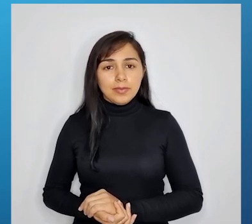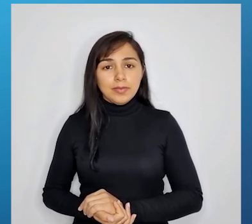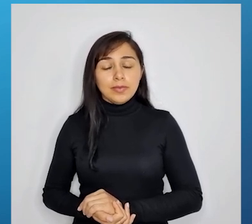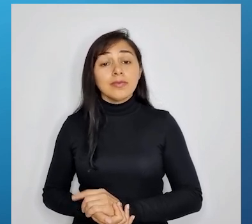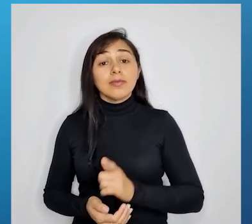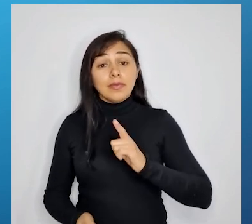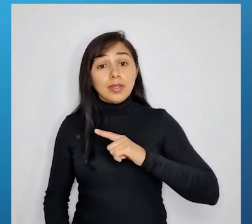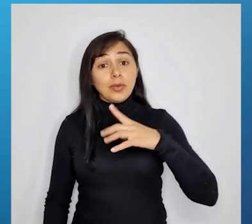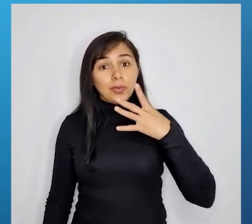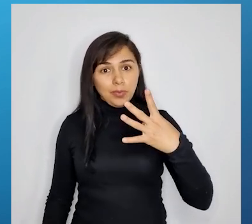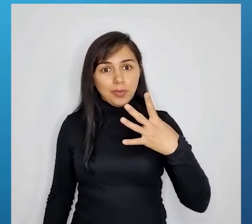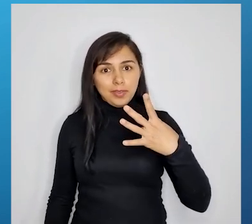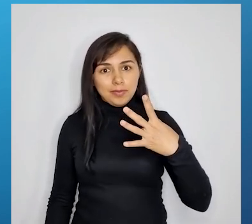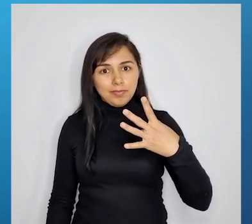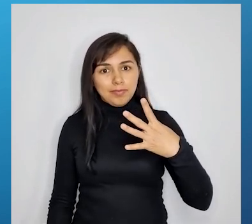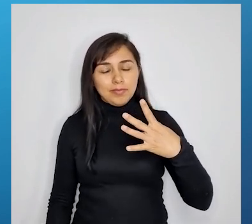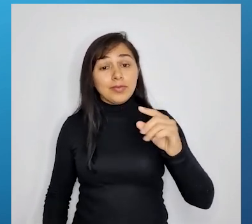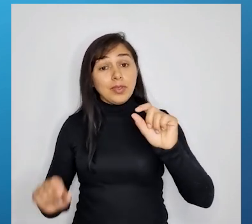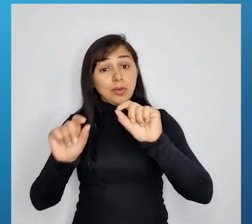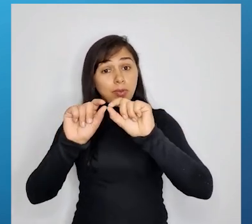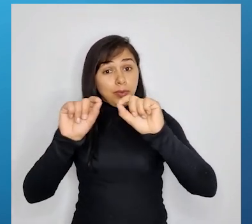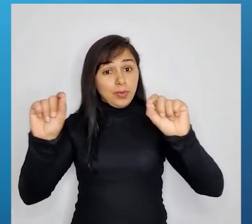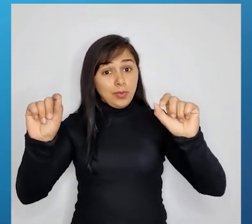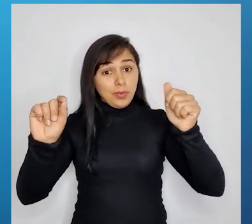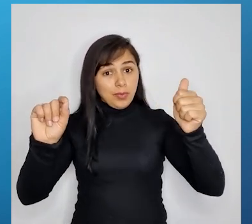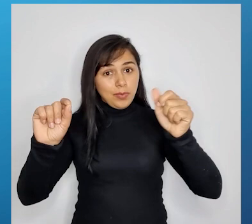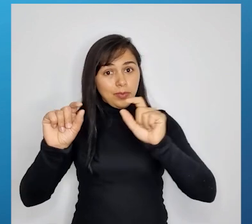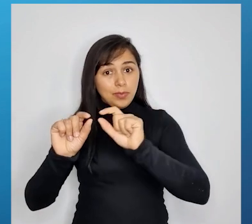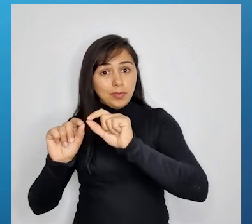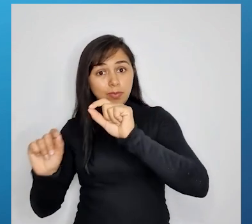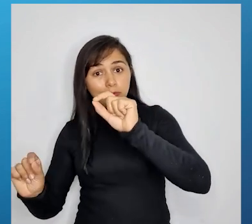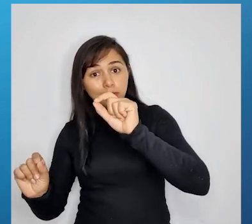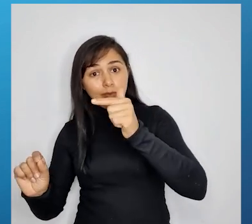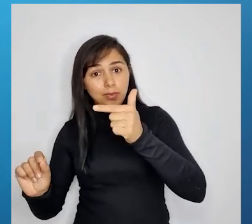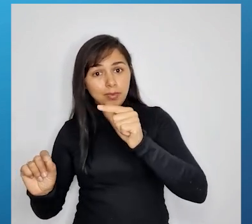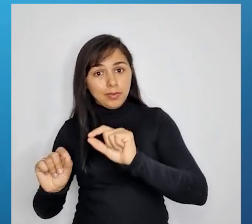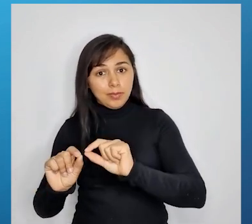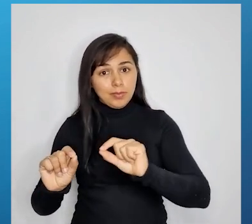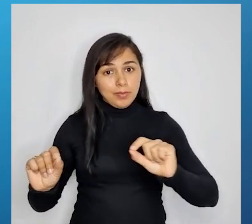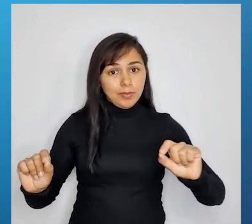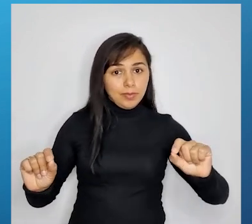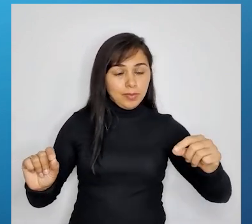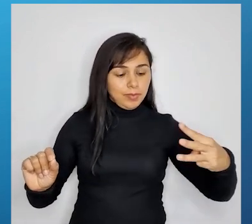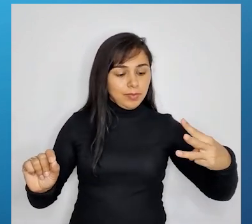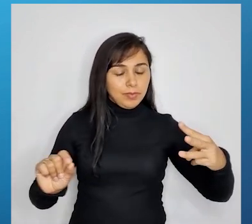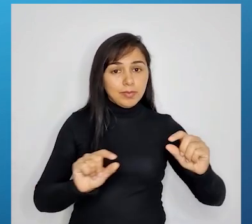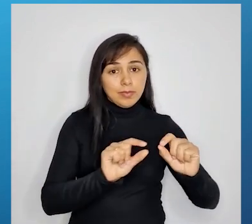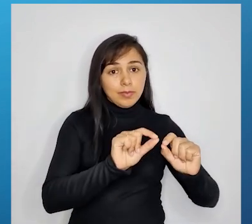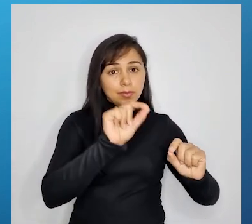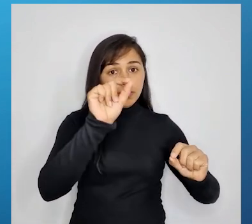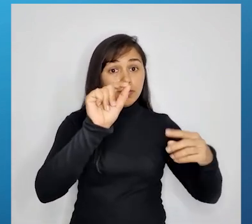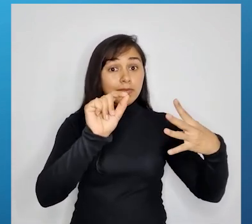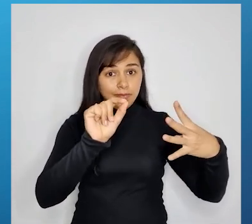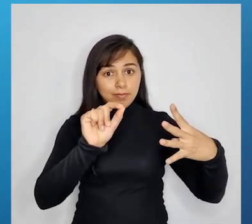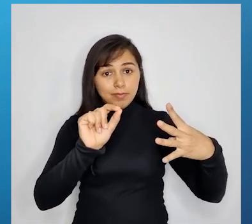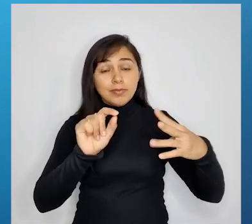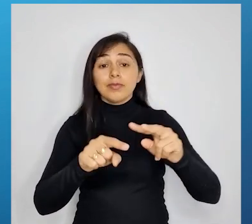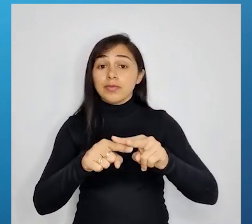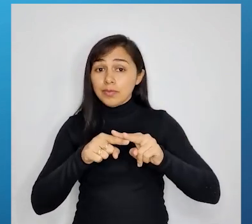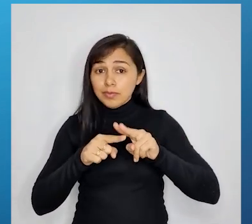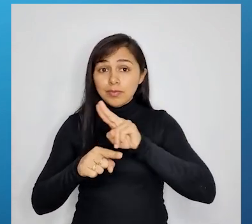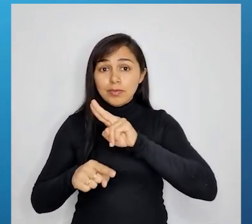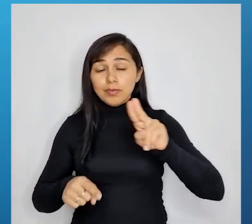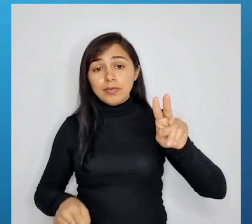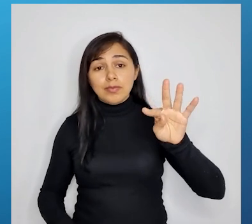Quadriláteros com essa característica são chamados de trapézio. Então, se ele tem quatro lados, é um quadrilátero e tem